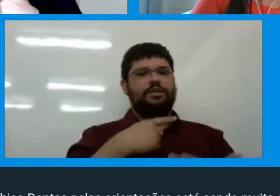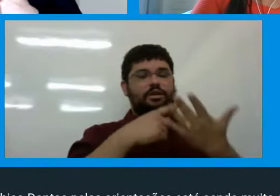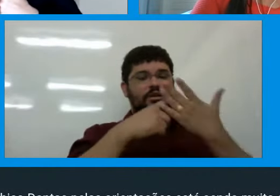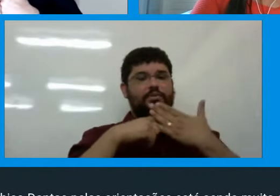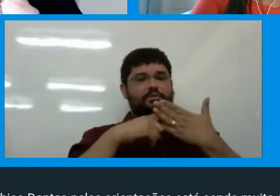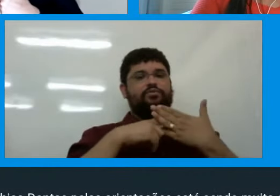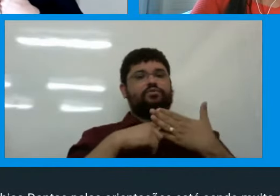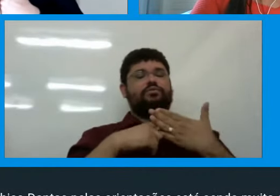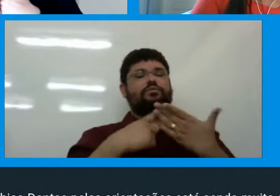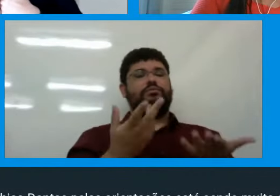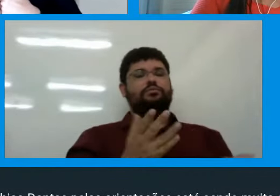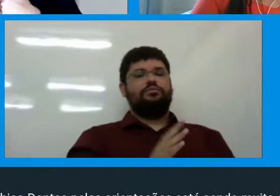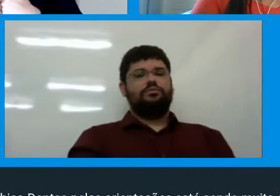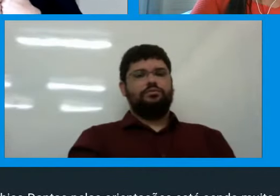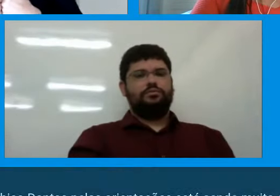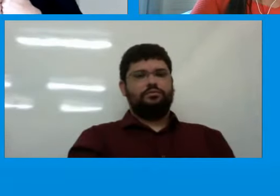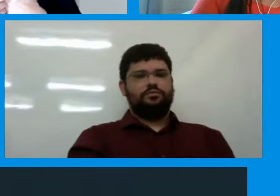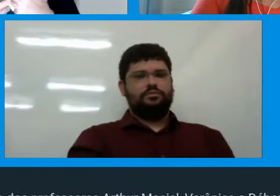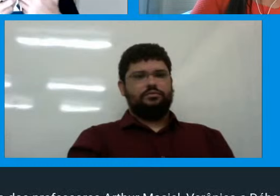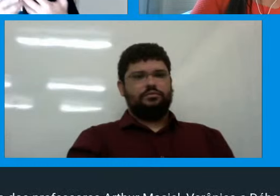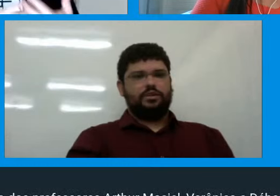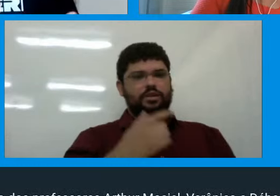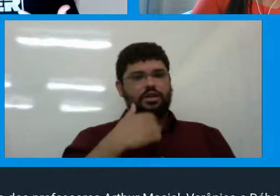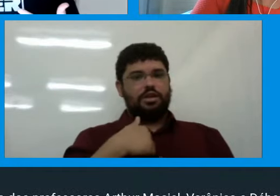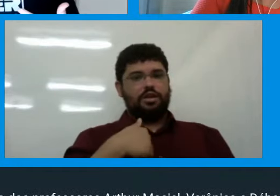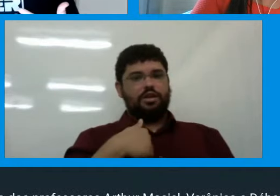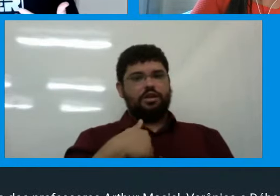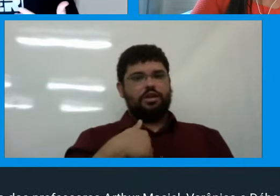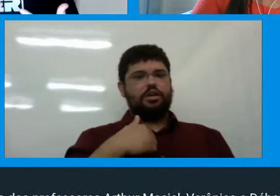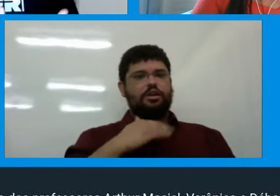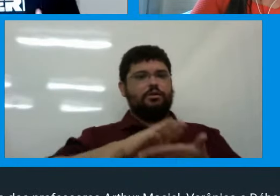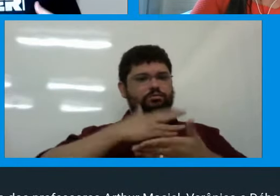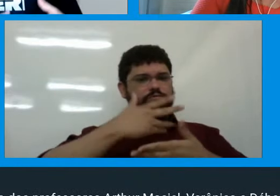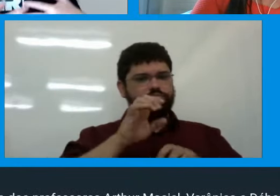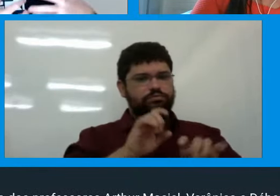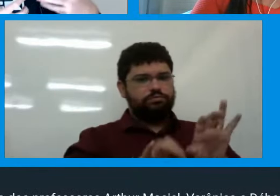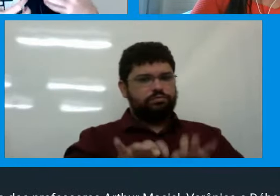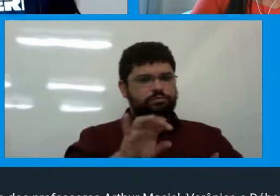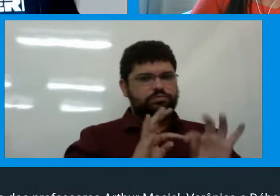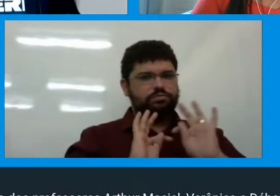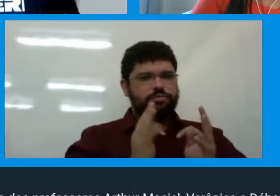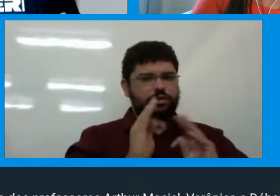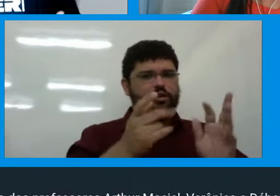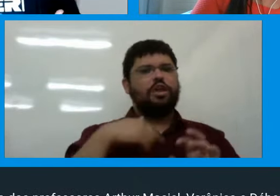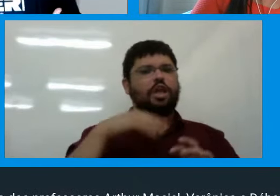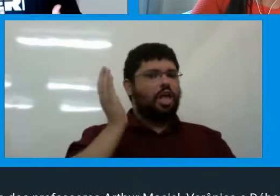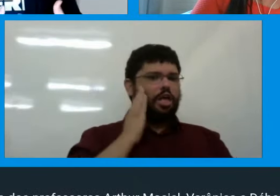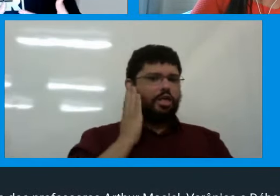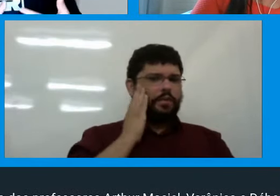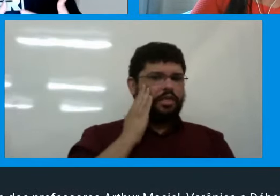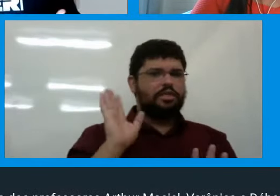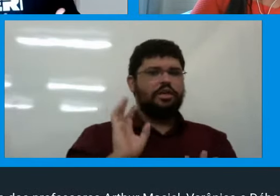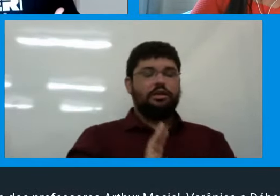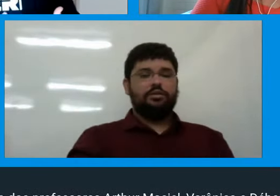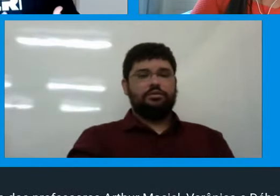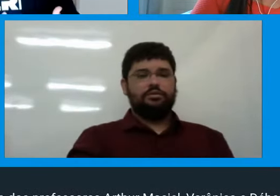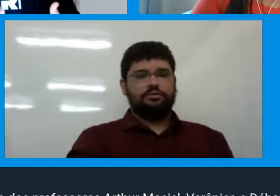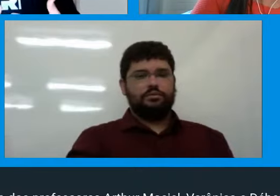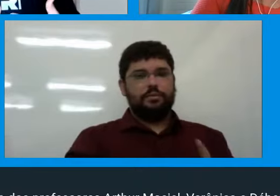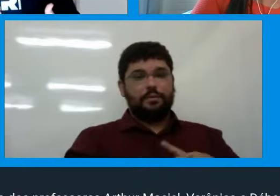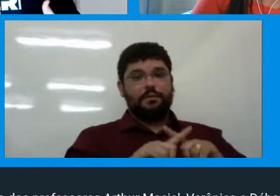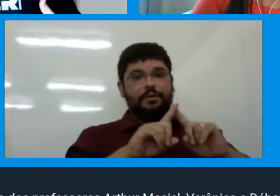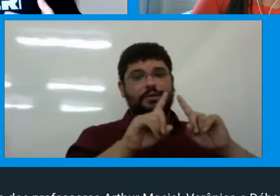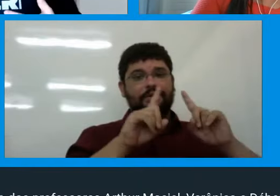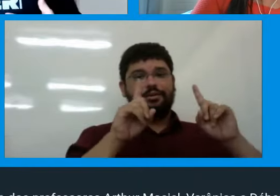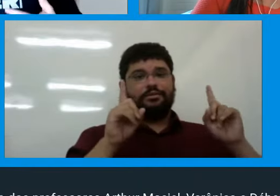muito, né? E olha que eu sou da informática, a parte tecnológica, eu domino. Mas,